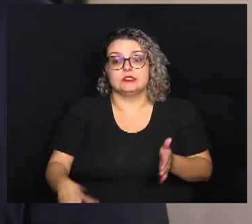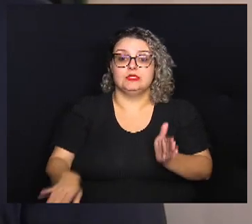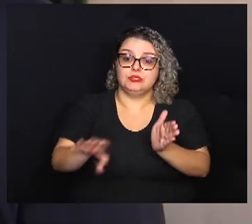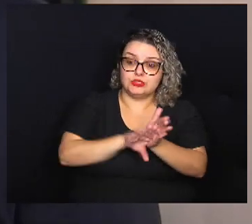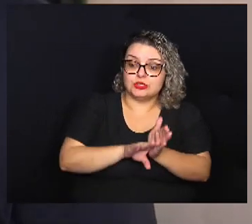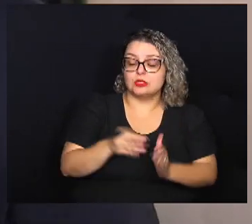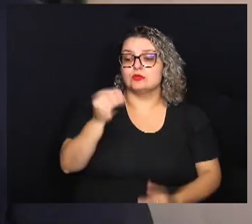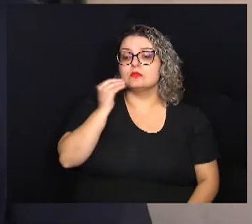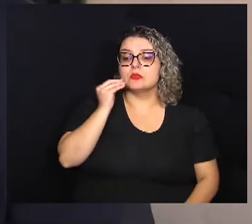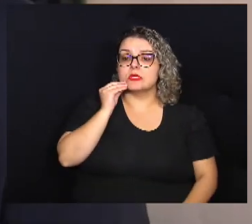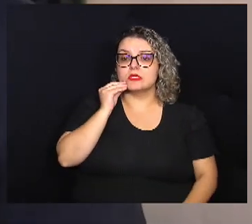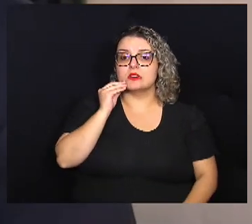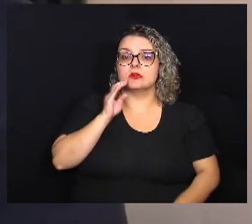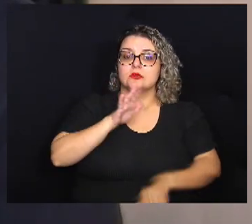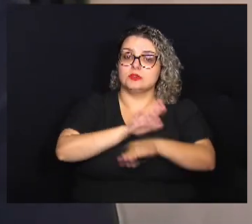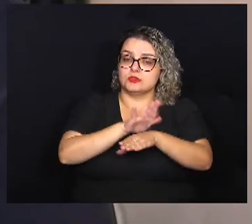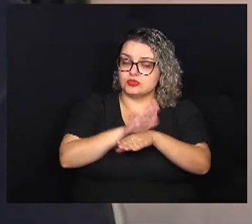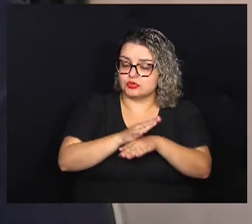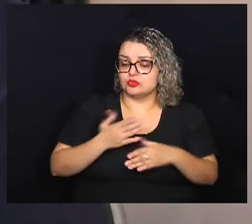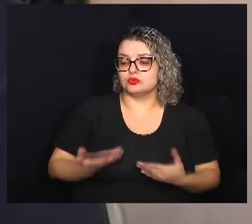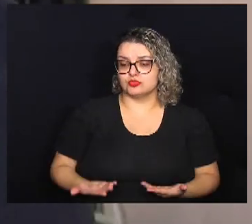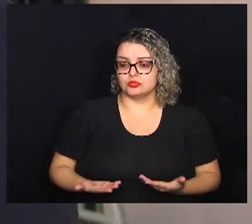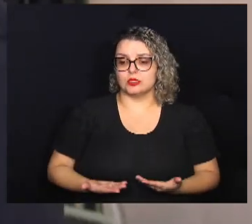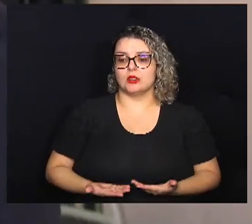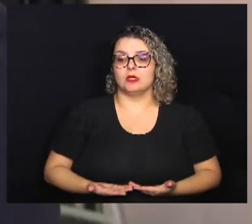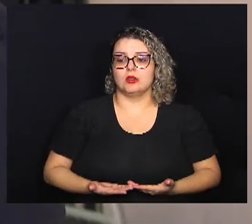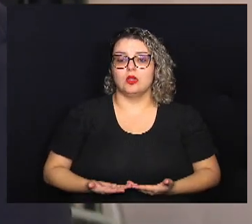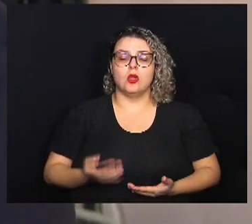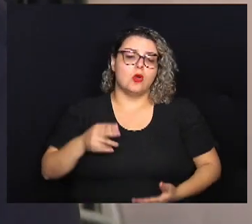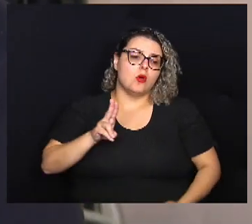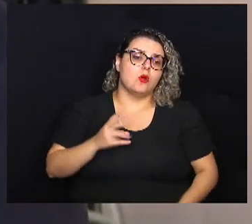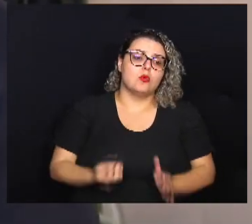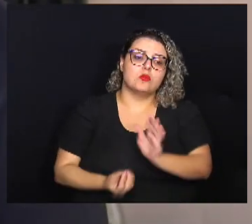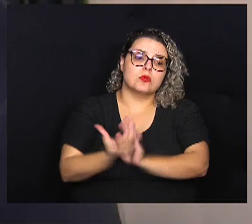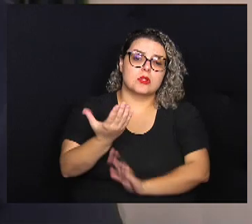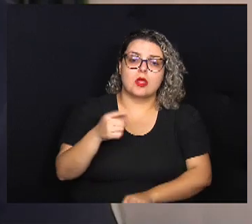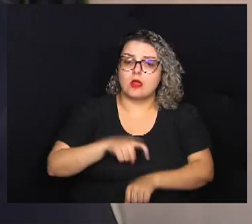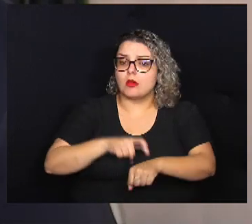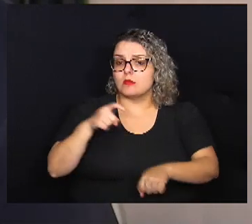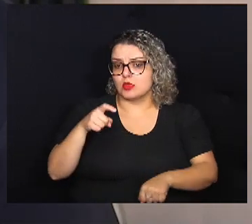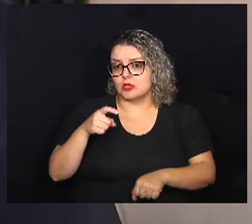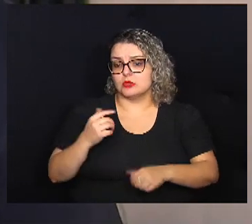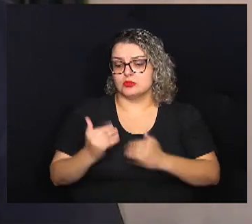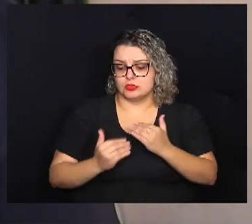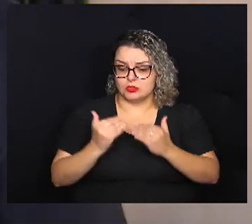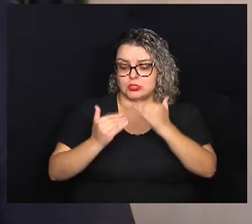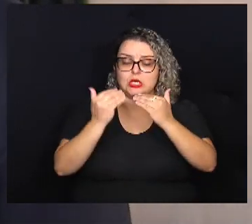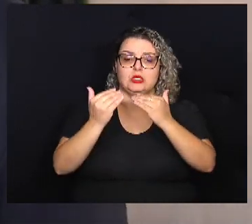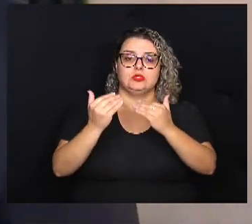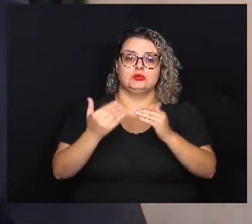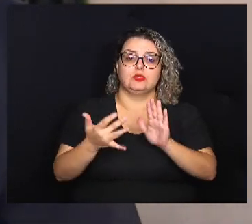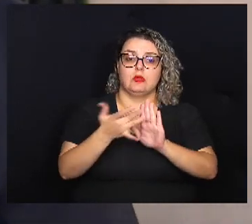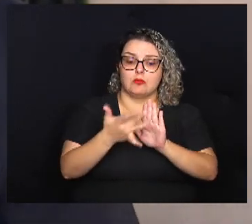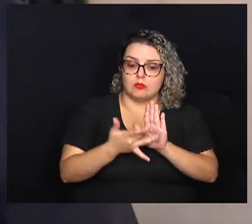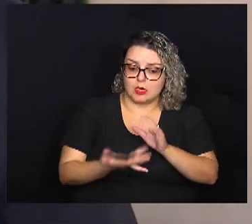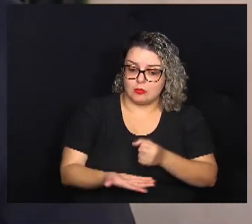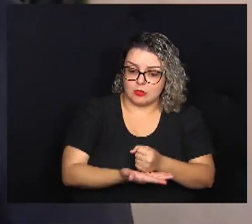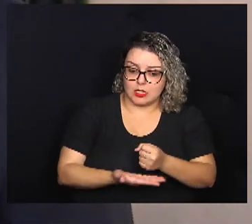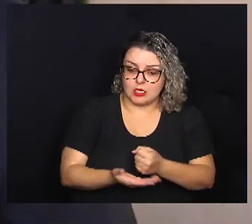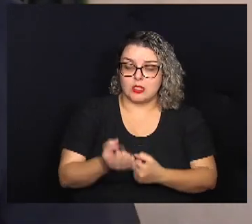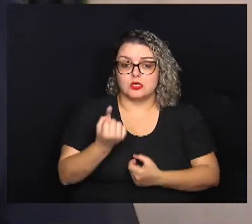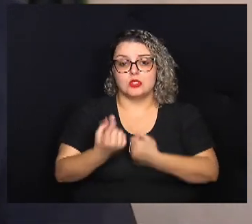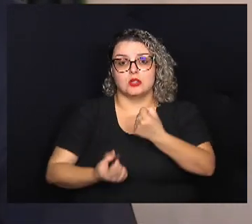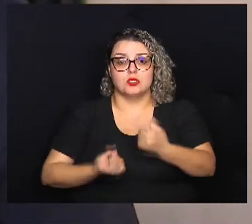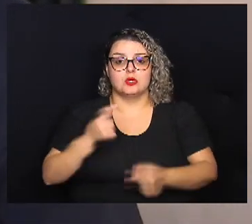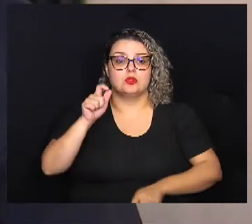vêm para tentar amparar ou criar situações gerar alguns respaldos para que algumas